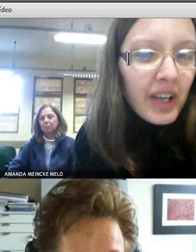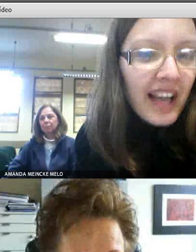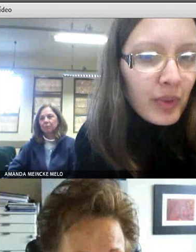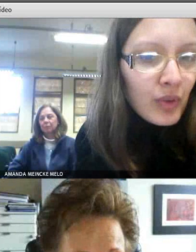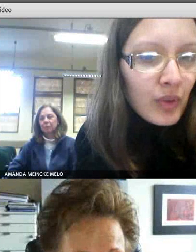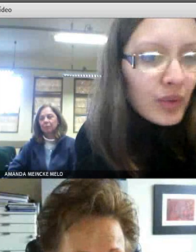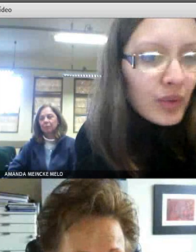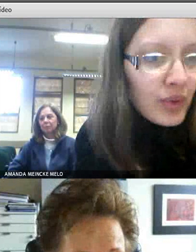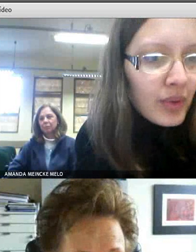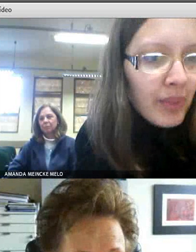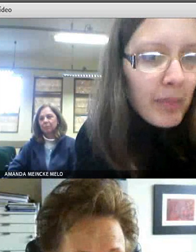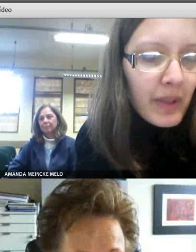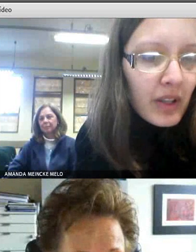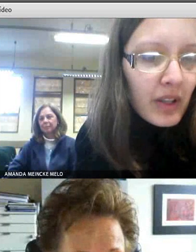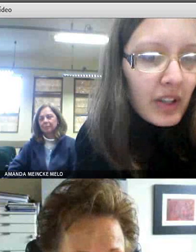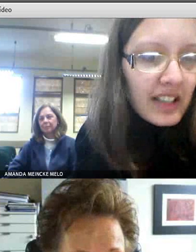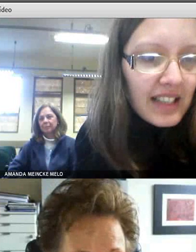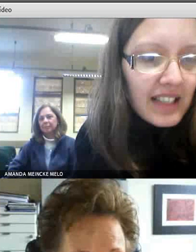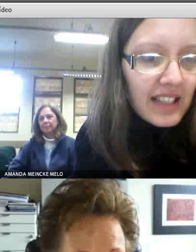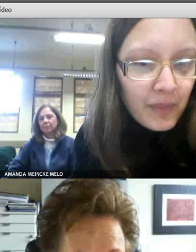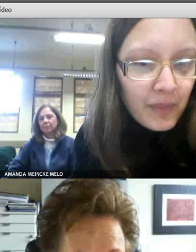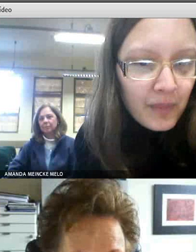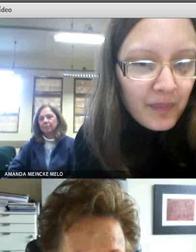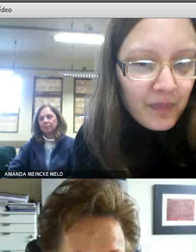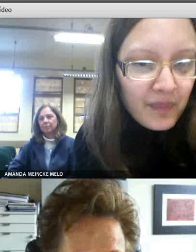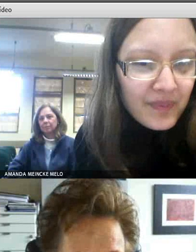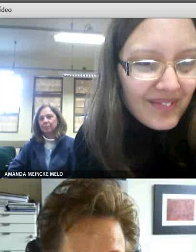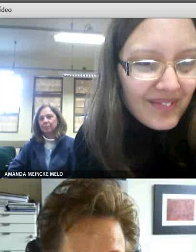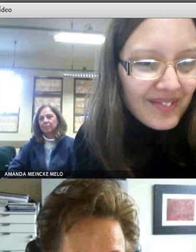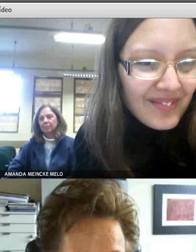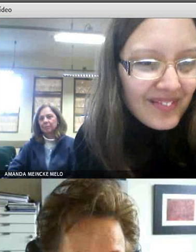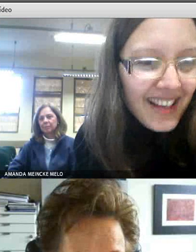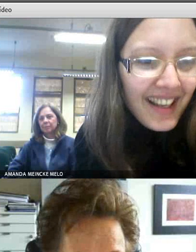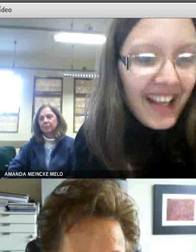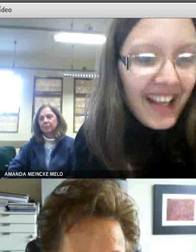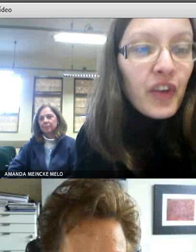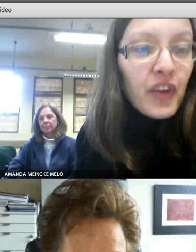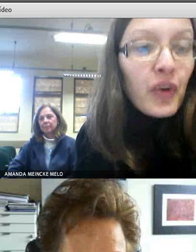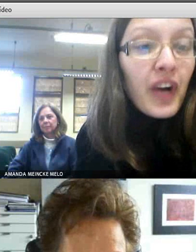Obrigada por tudo. Léa, parabéns pela organização. Despedida.